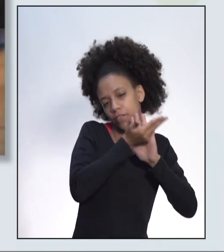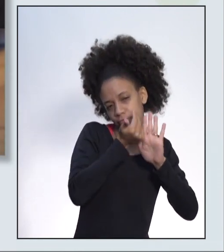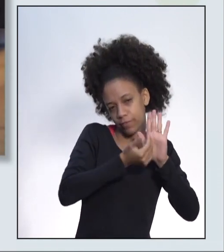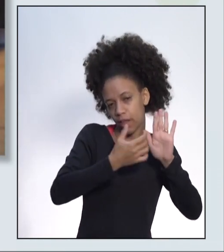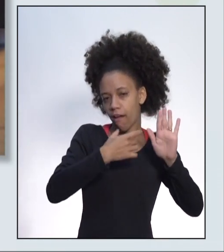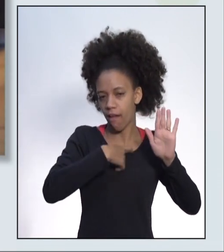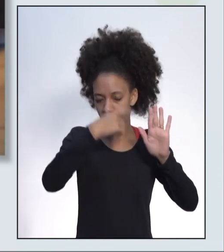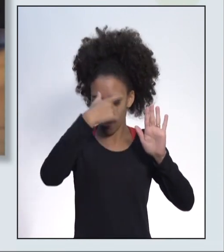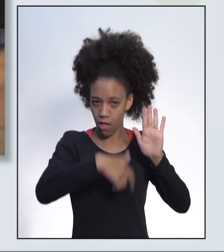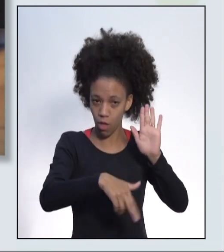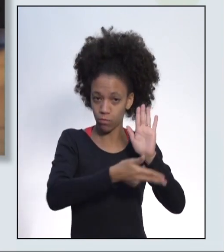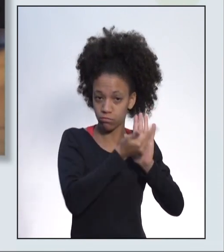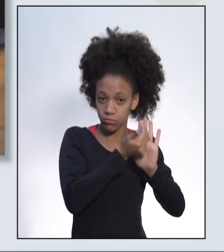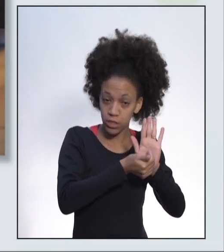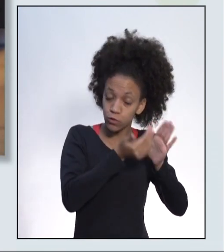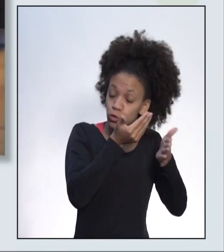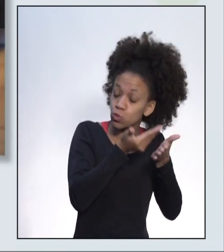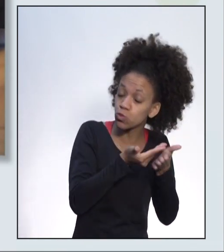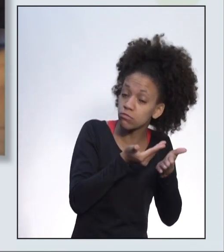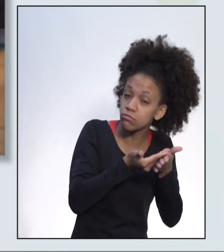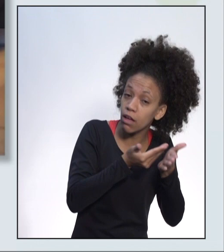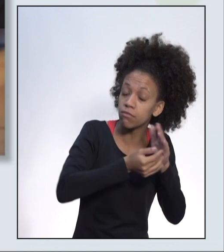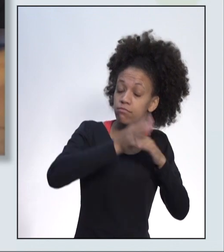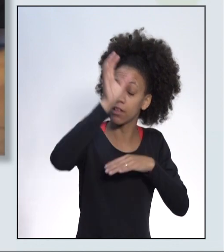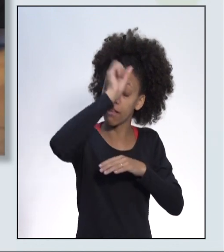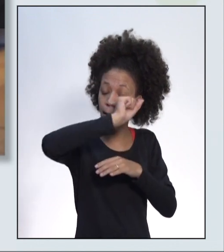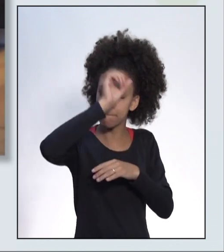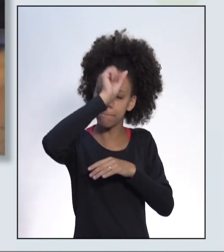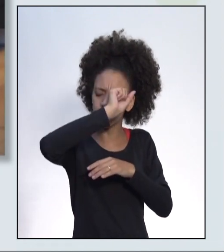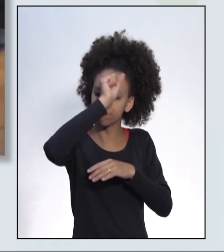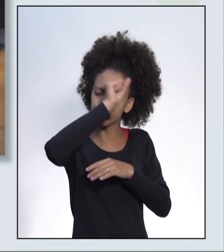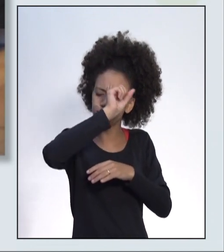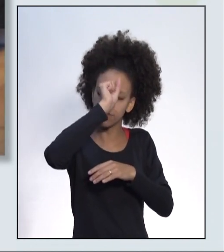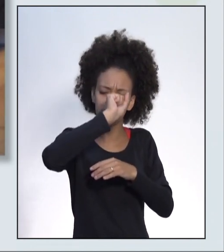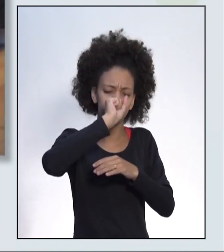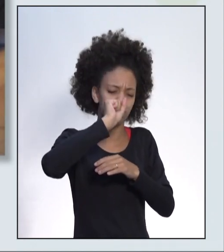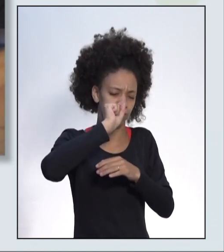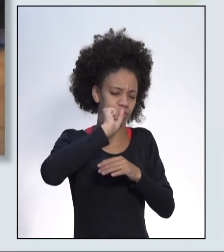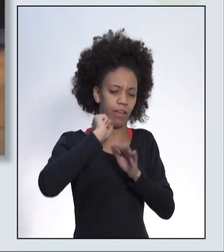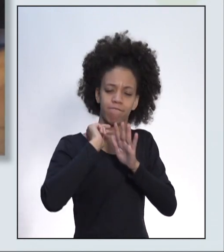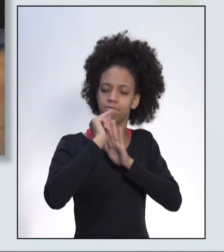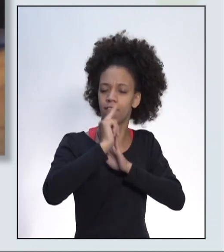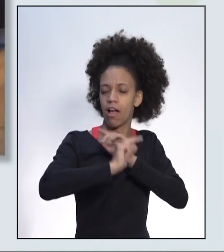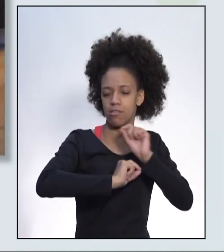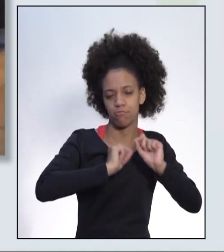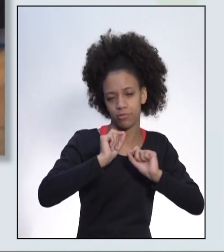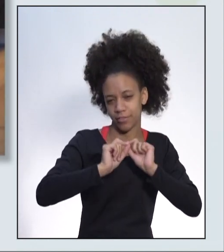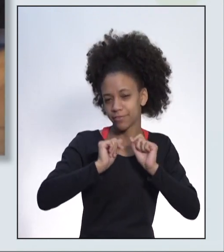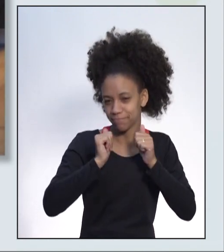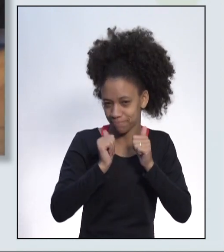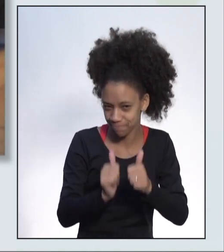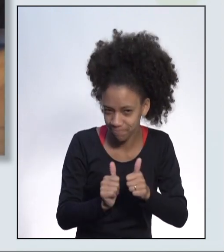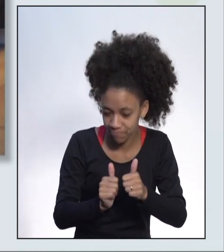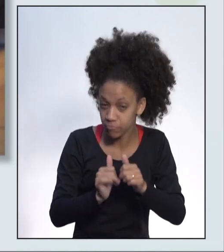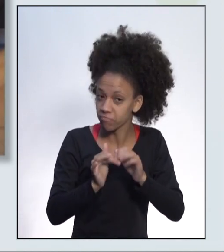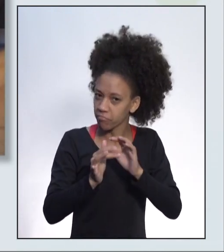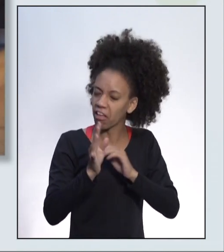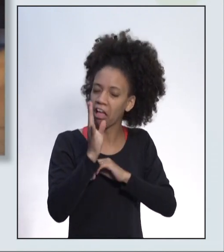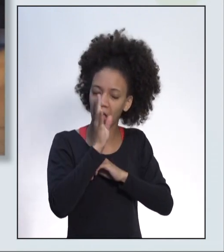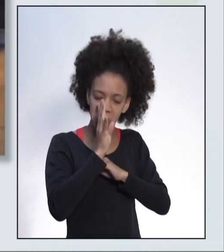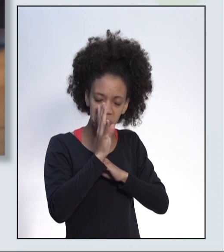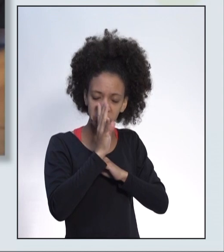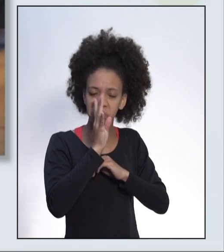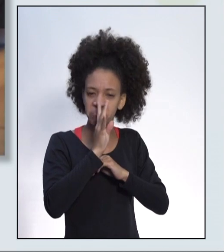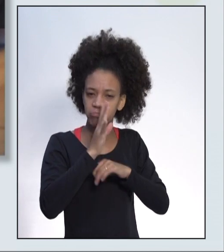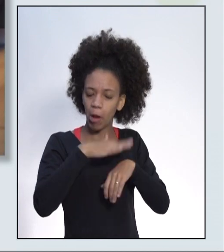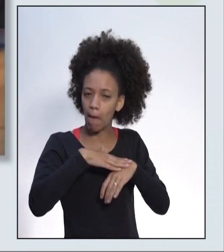eu estudando e aprendendo muito durante esse período. Muito. Impressionante. Mais